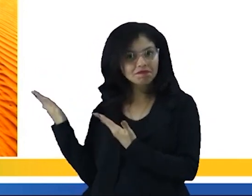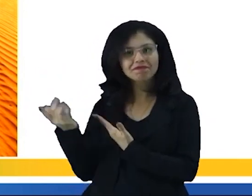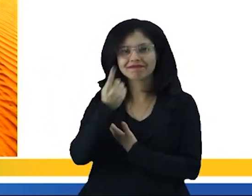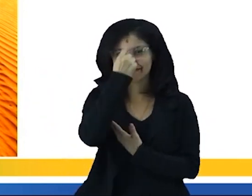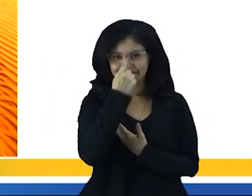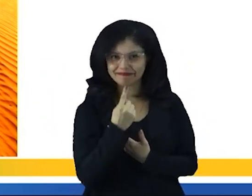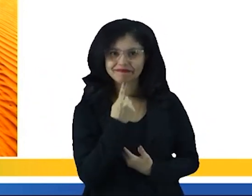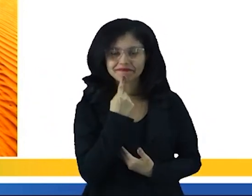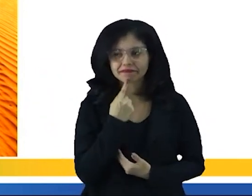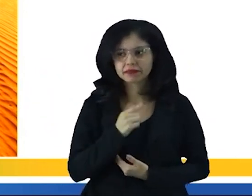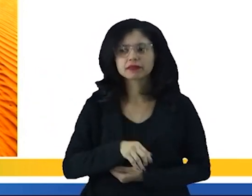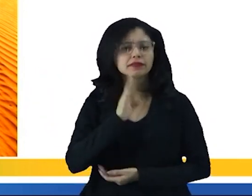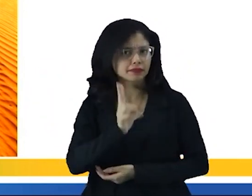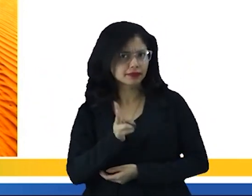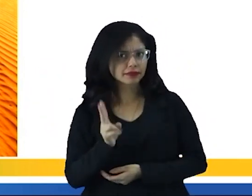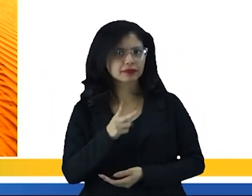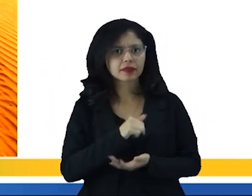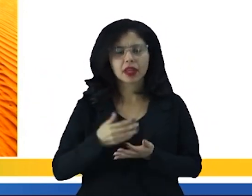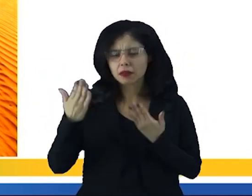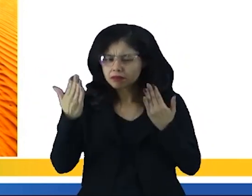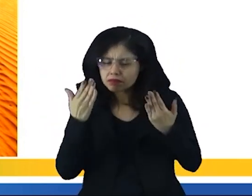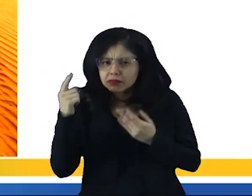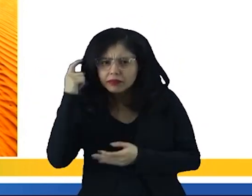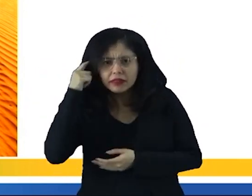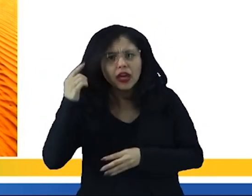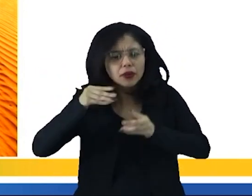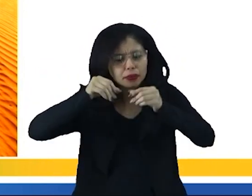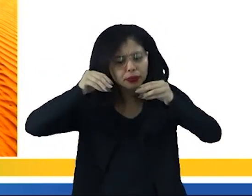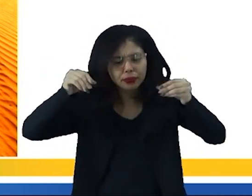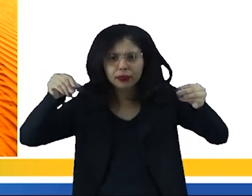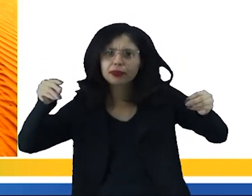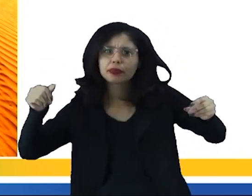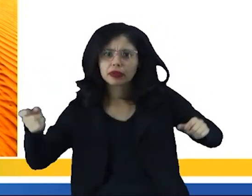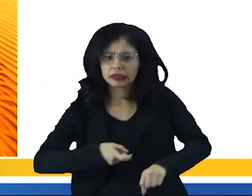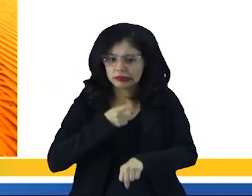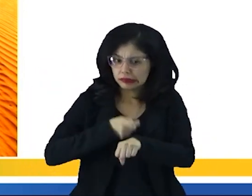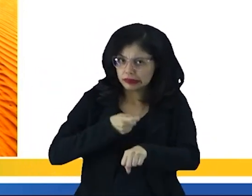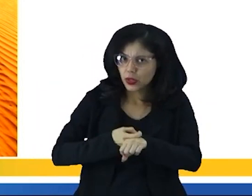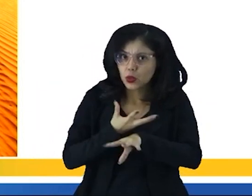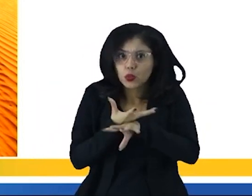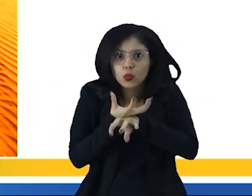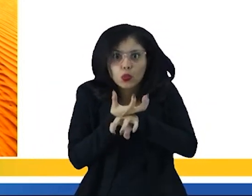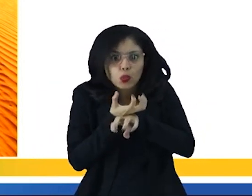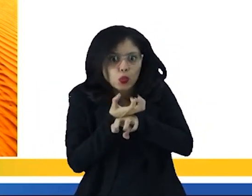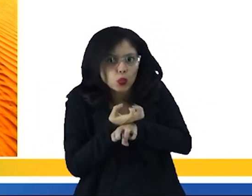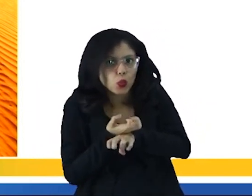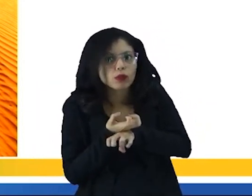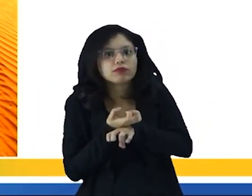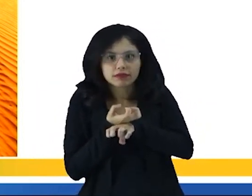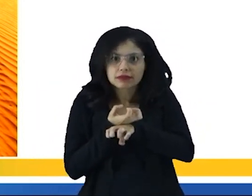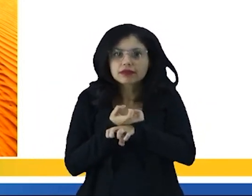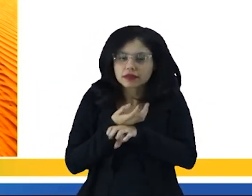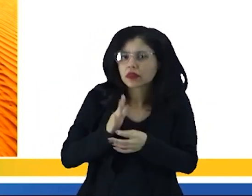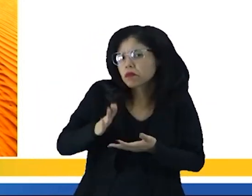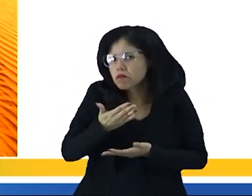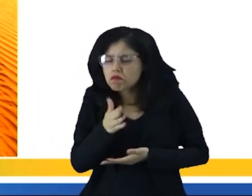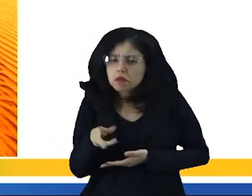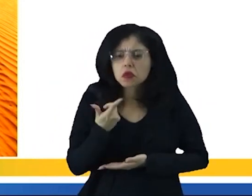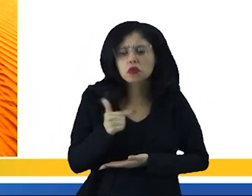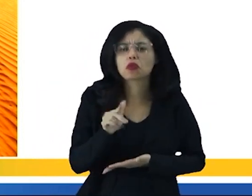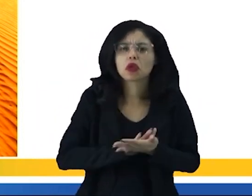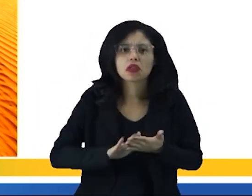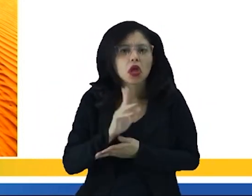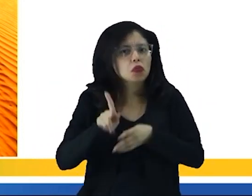lado aí. Sempre quando a gente fala de deserto, associa com areia e com sol, um lugar muito inóspito, né, que praticamente não